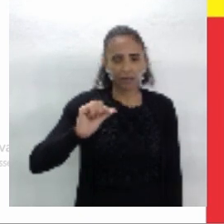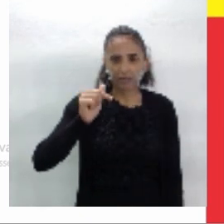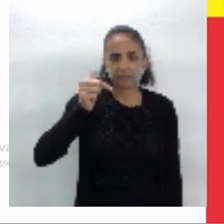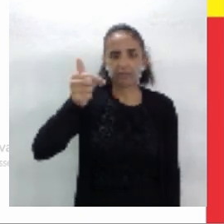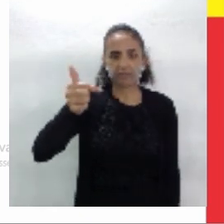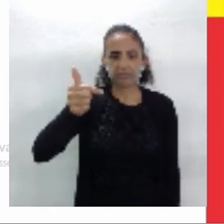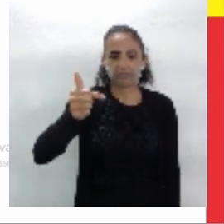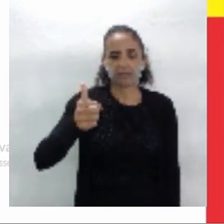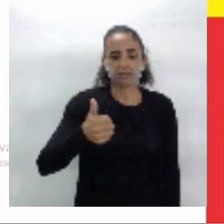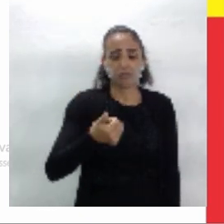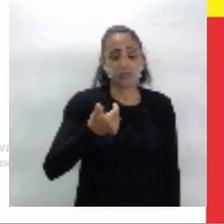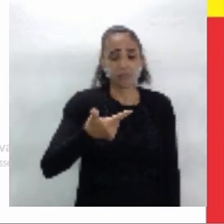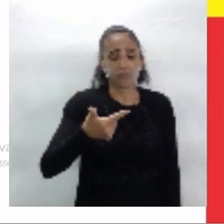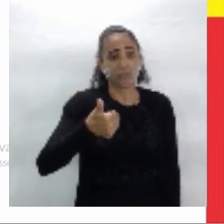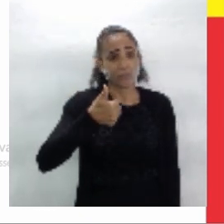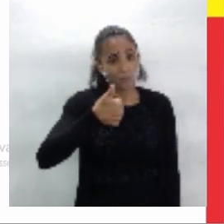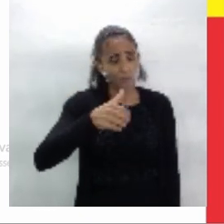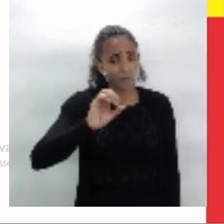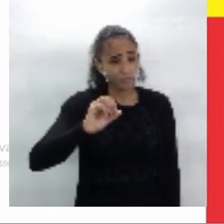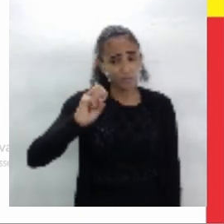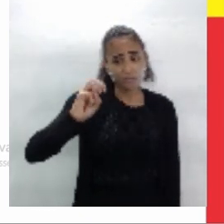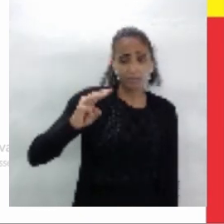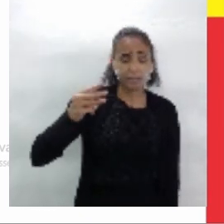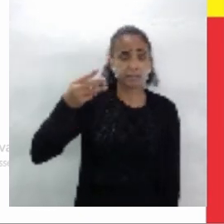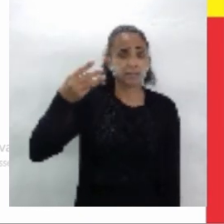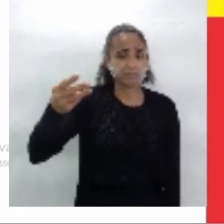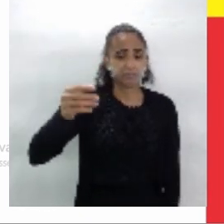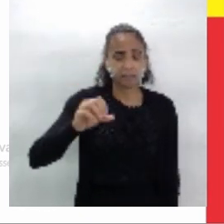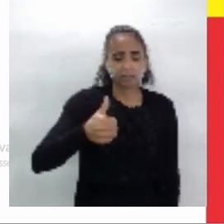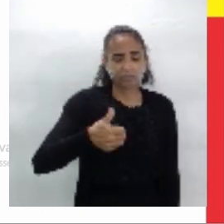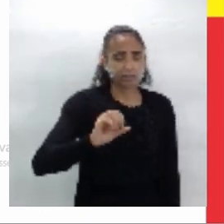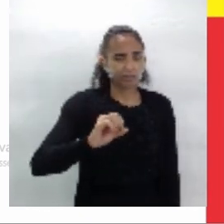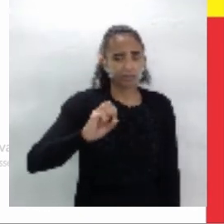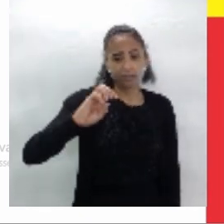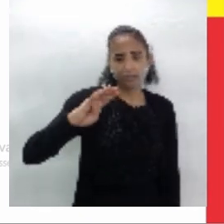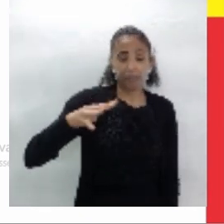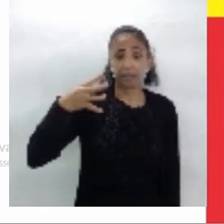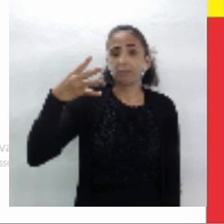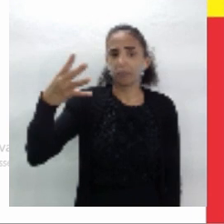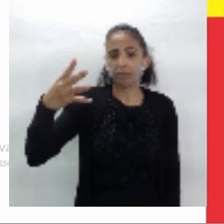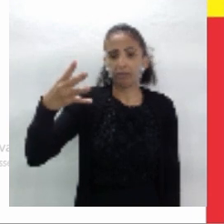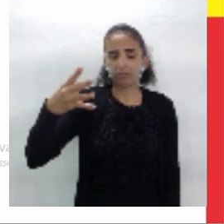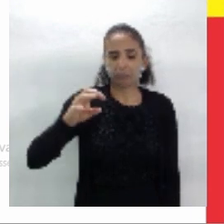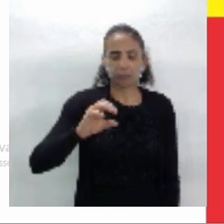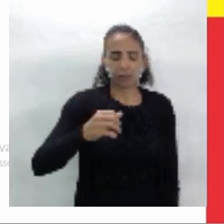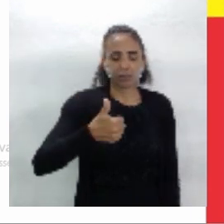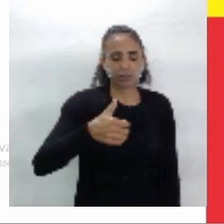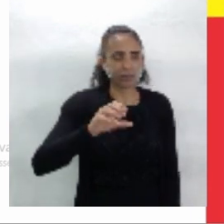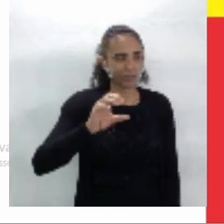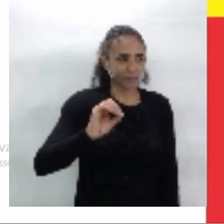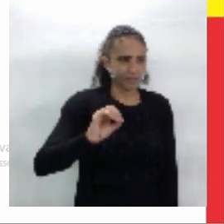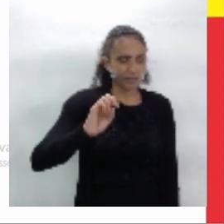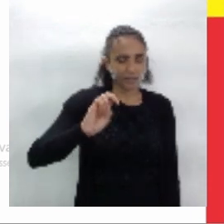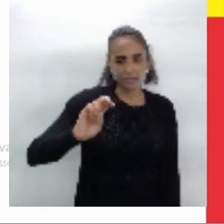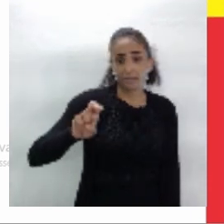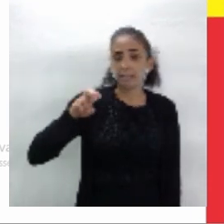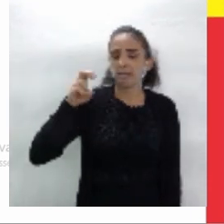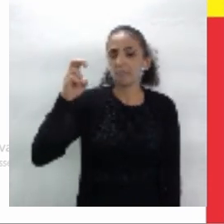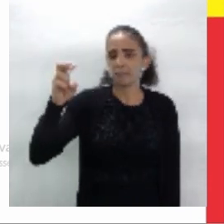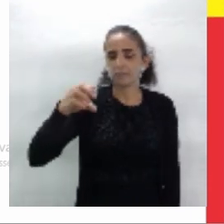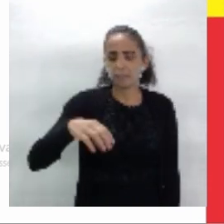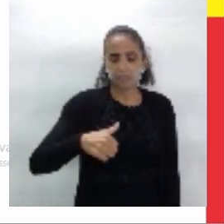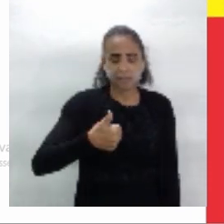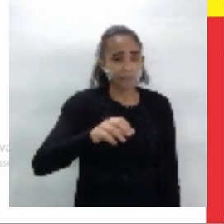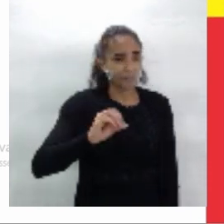10, 10 elevado a 3 ou 10 ao cubo. 10 à quarta. 10 vezes 10, show de bola. 10 elevado a 5. 10